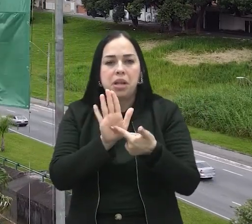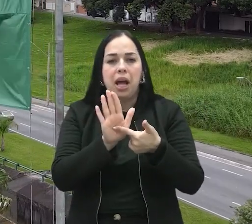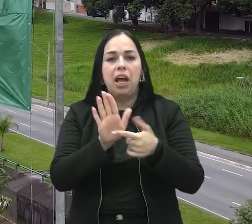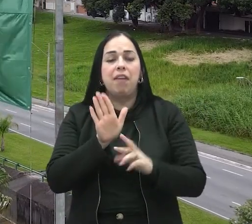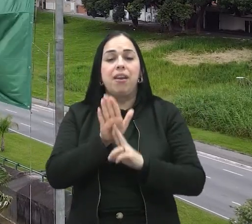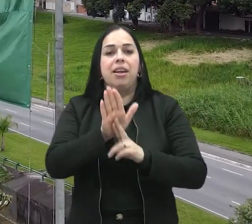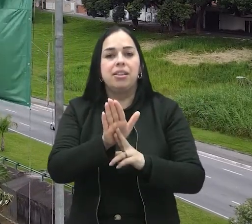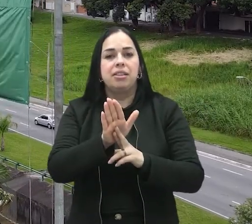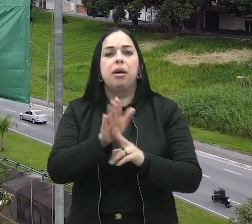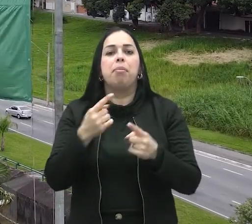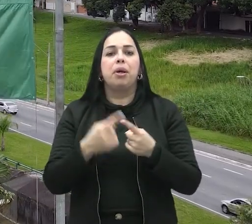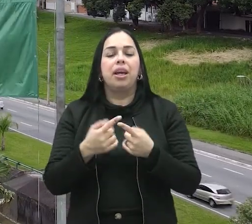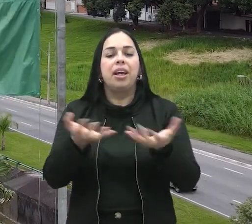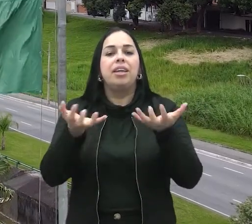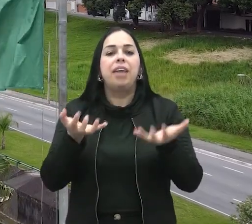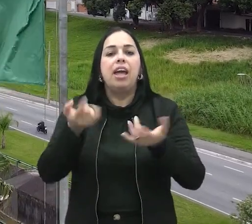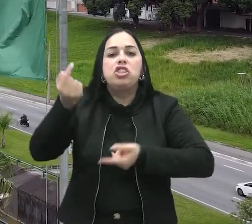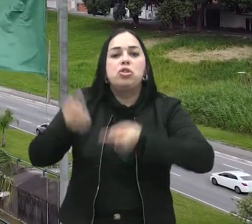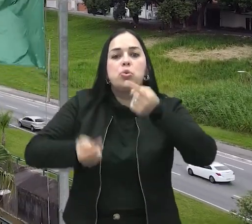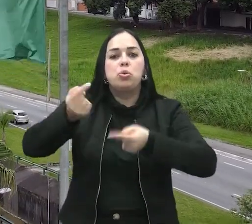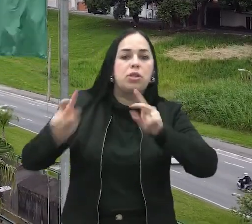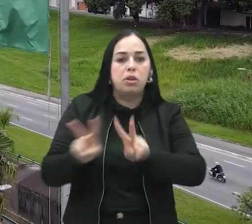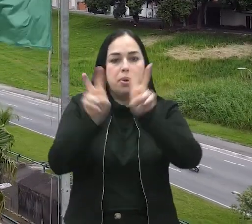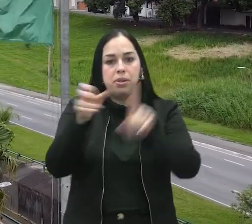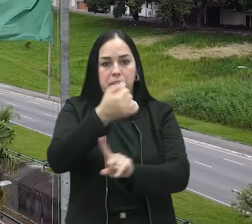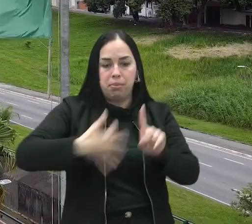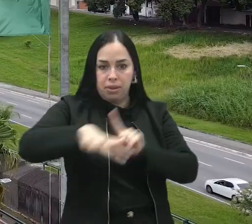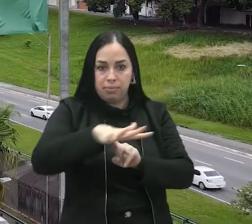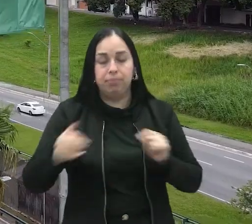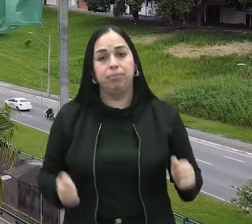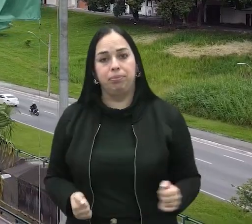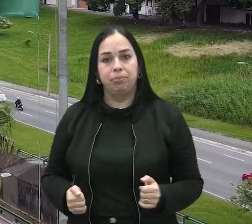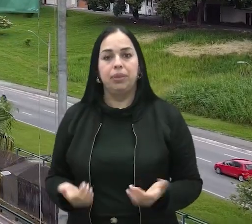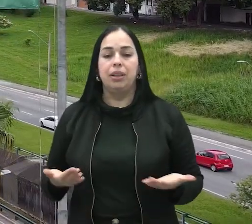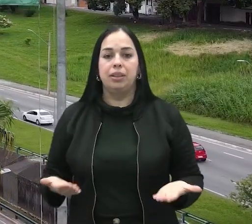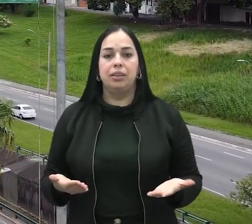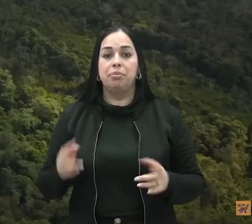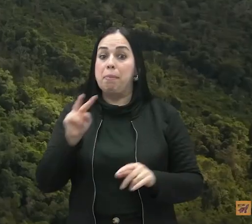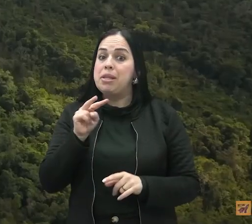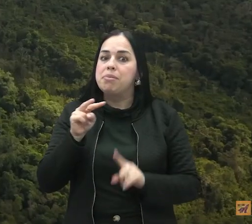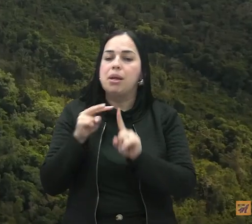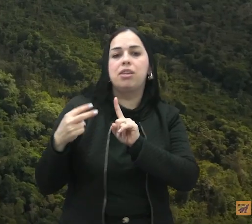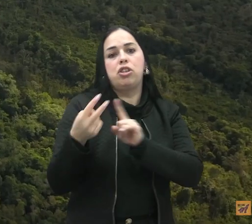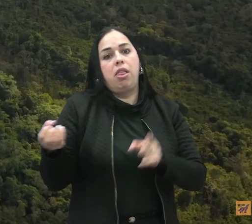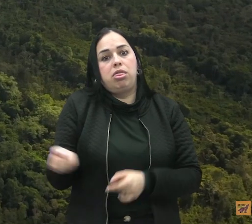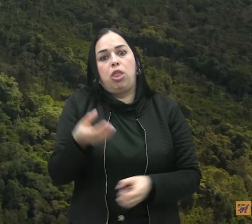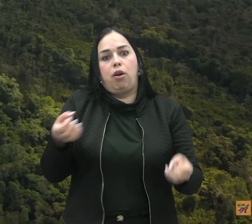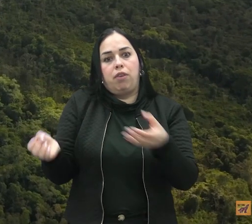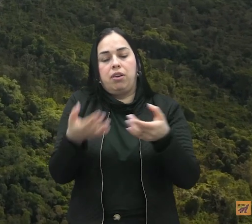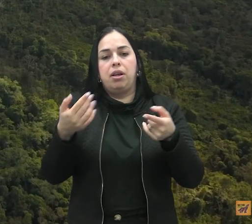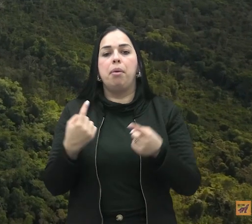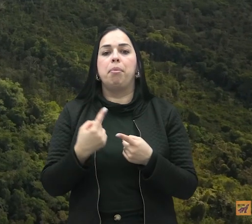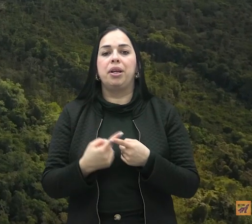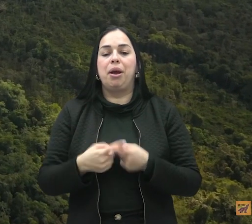do protagonismo que o país busca nas discussões globais sobre meio ambiente. A nova